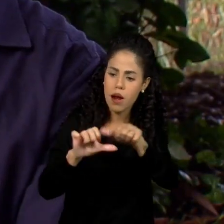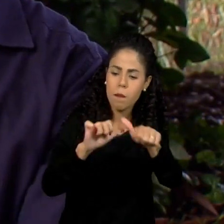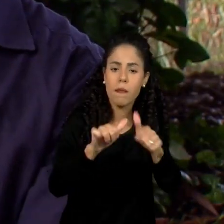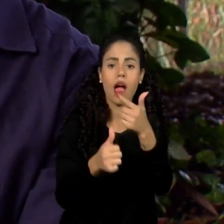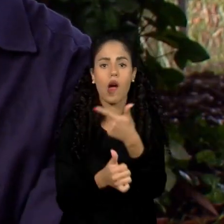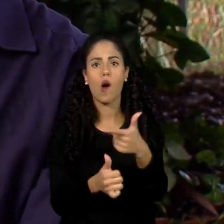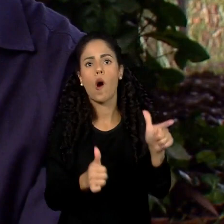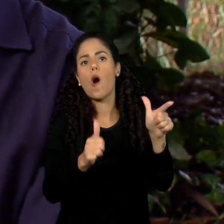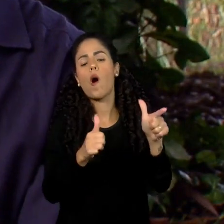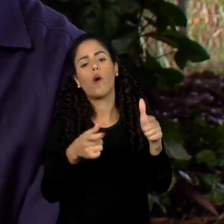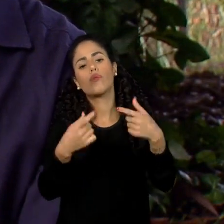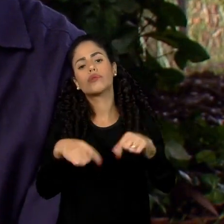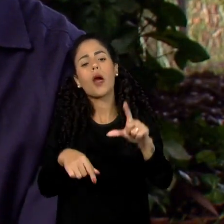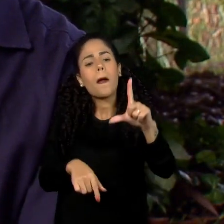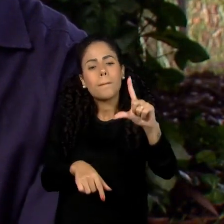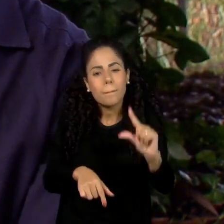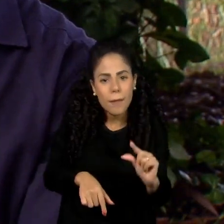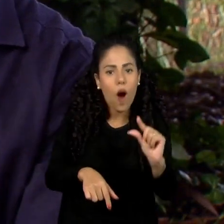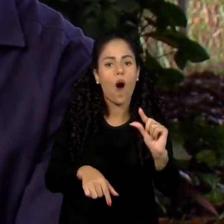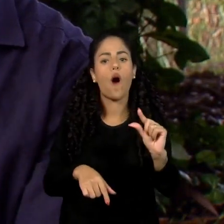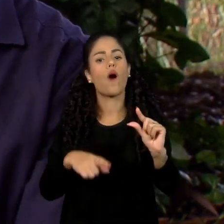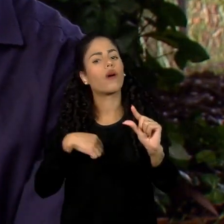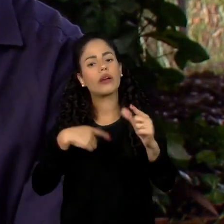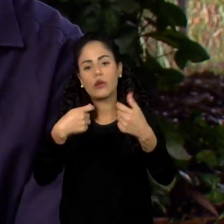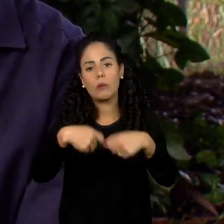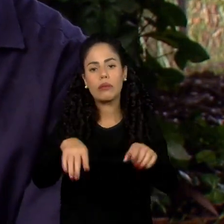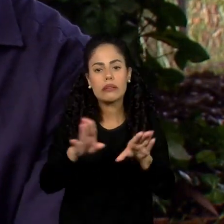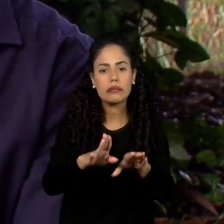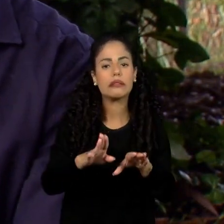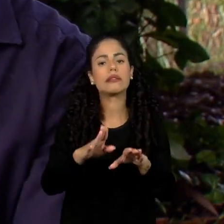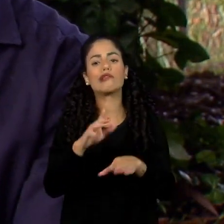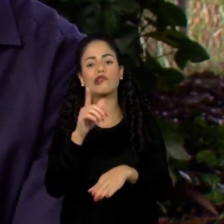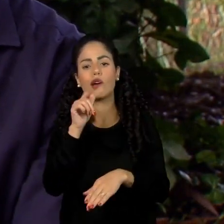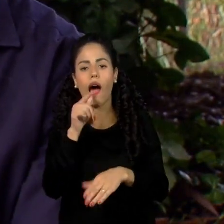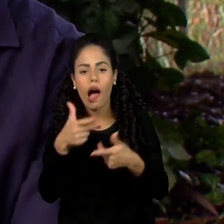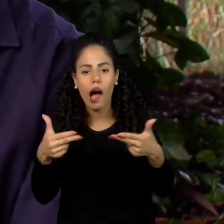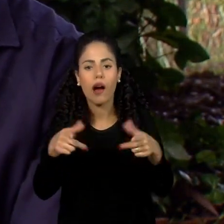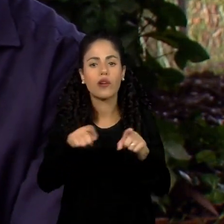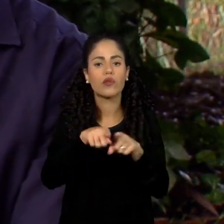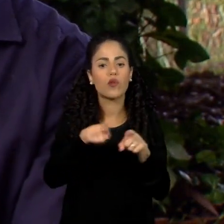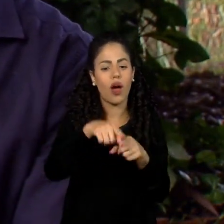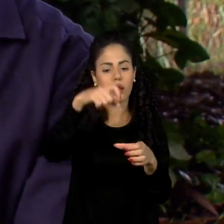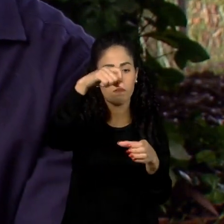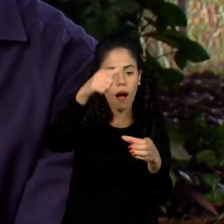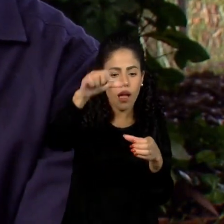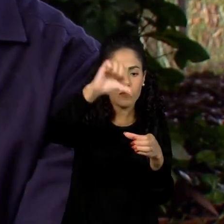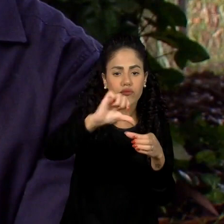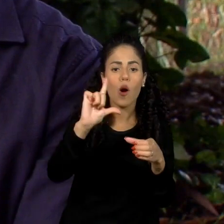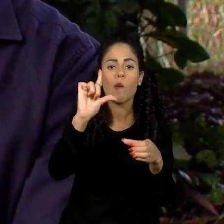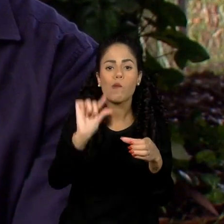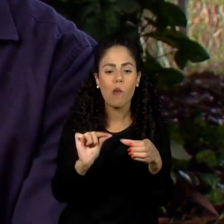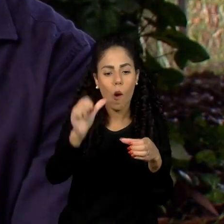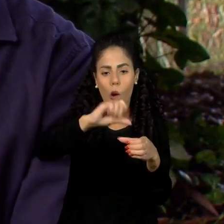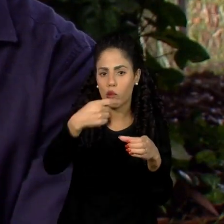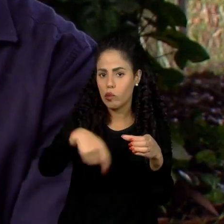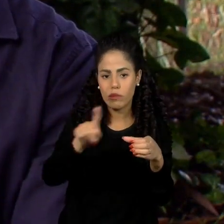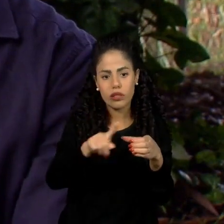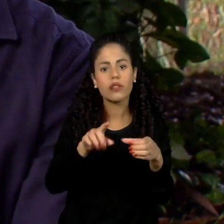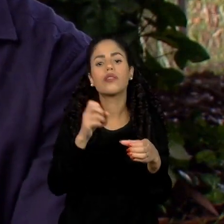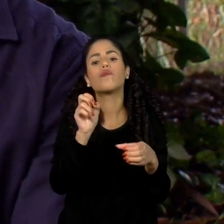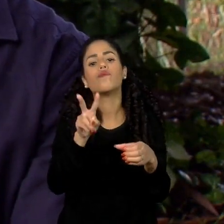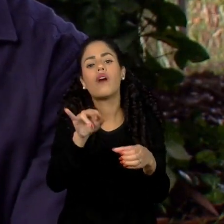espécies menos, né, lenhosas, né, gramíneas, espécies de plantas suculentas, a gente vai ter uma redução